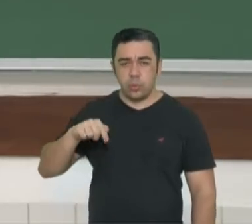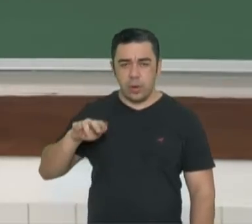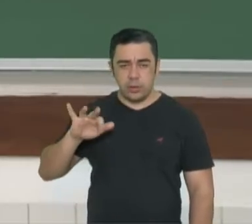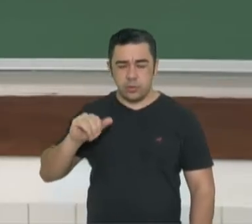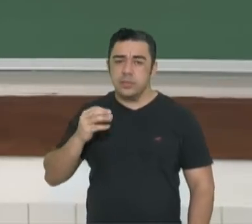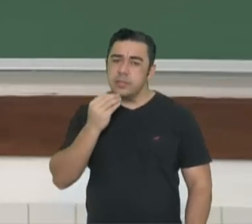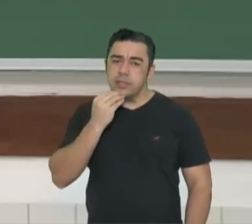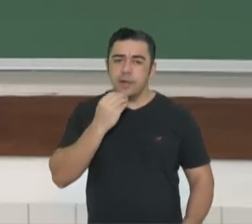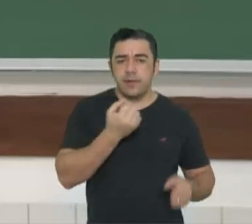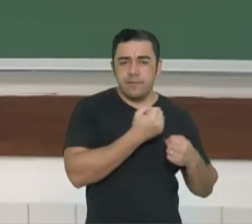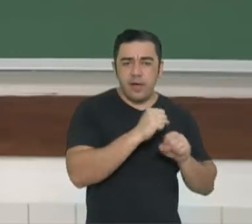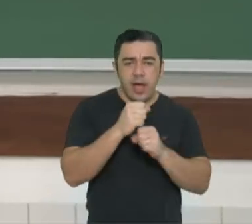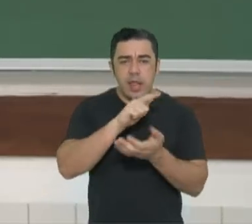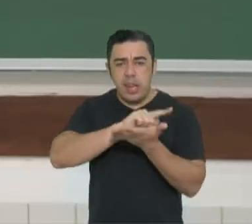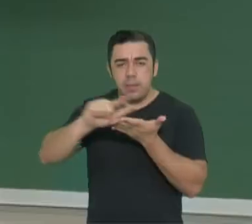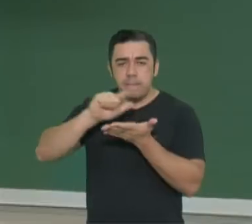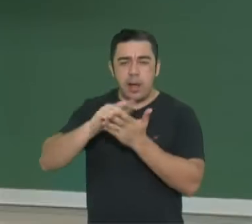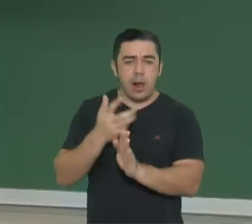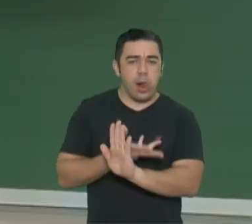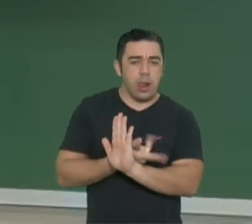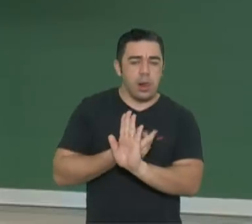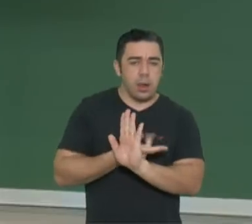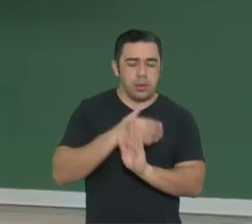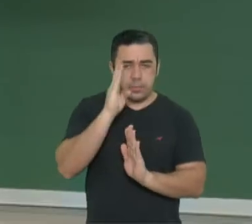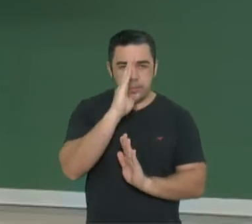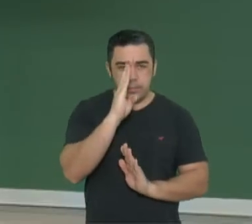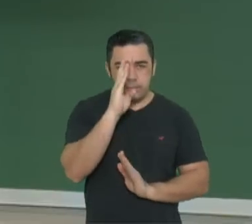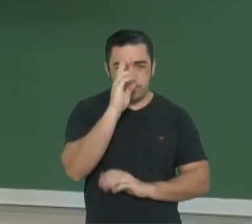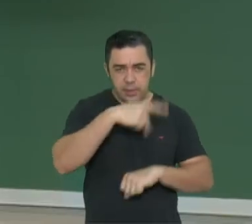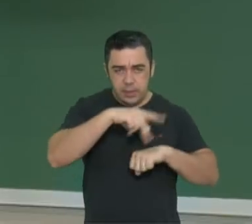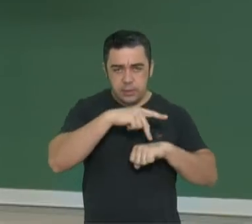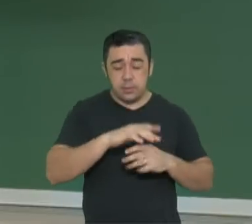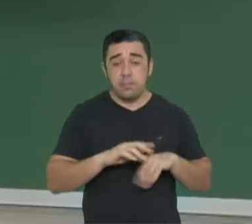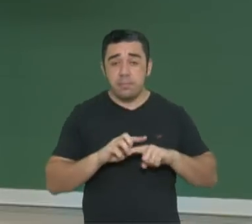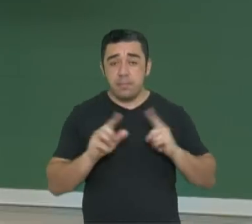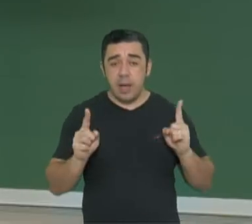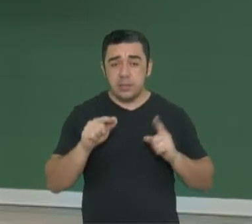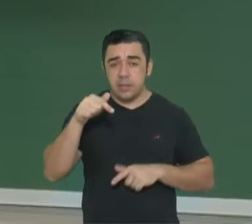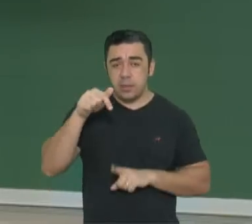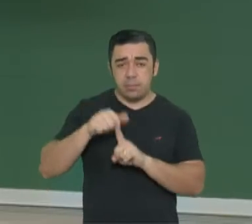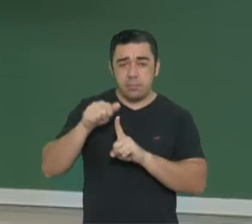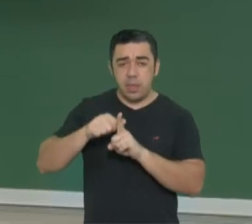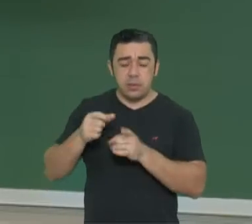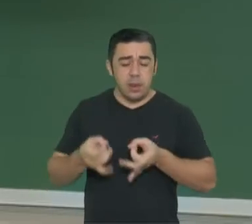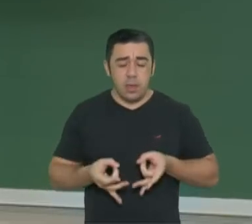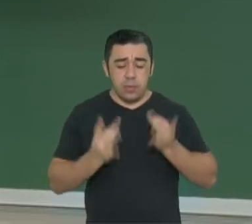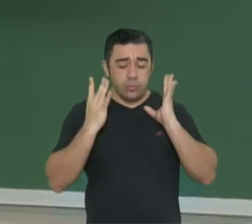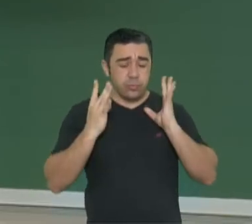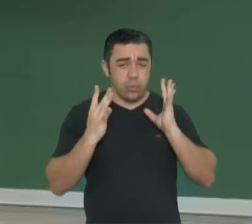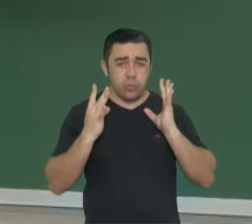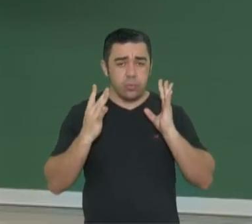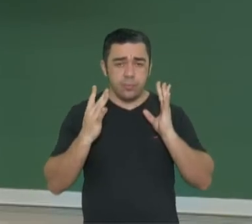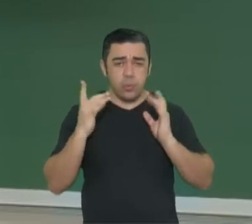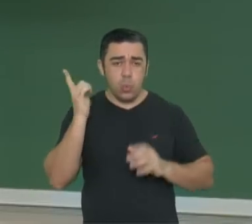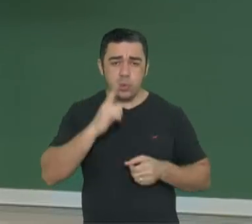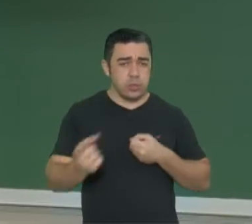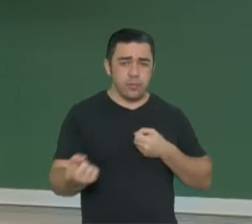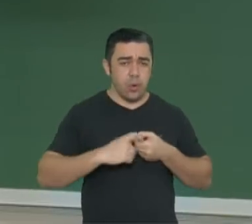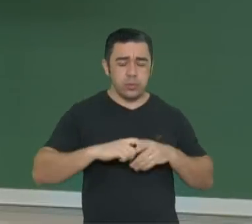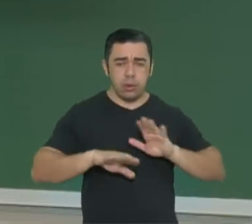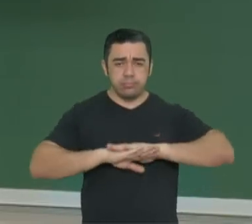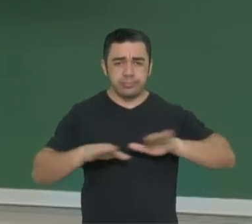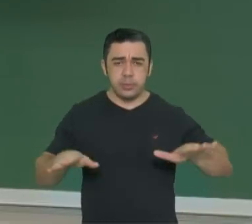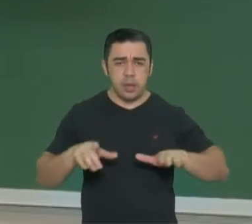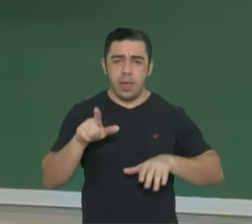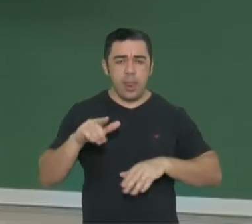a corrupção do país. Mas ele renunciou com 7 meses de governo e não conseguiu colocar em